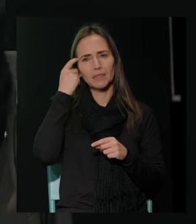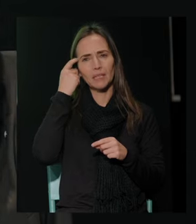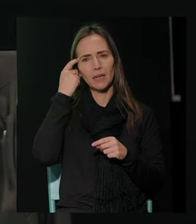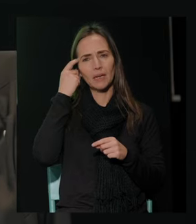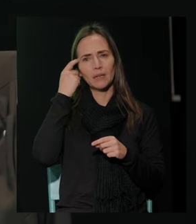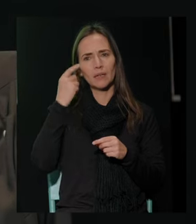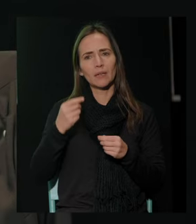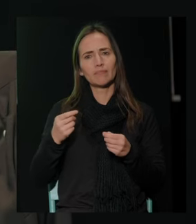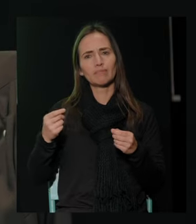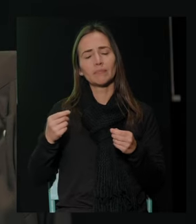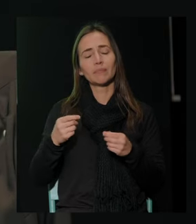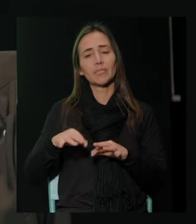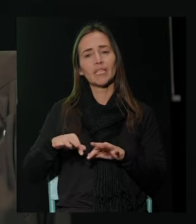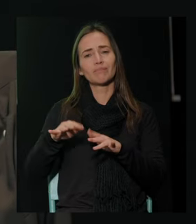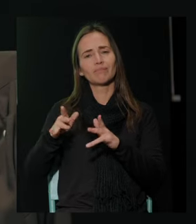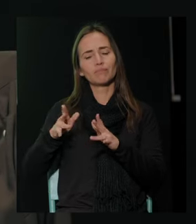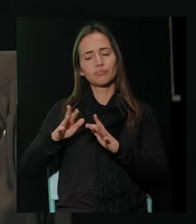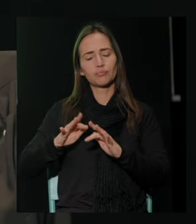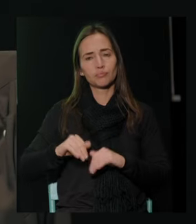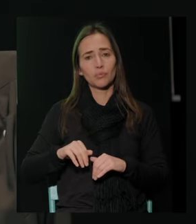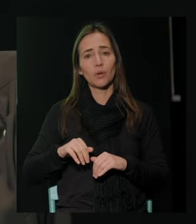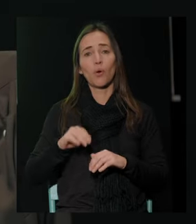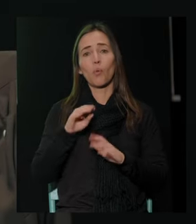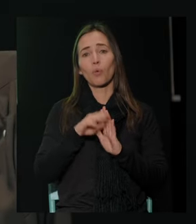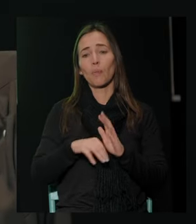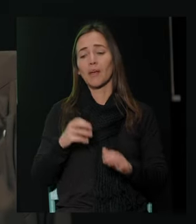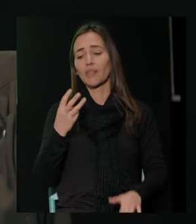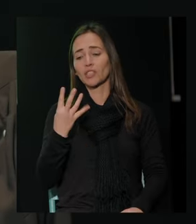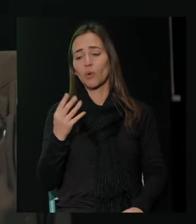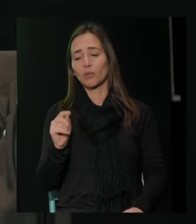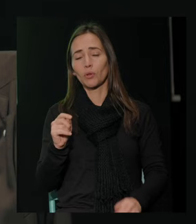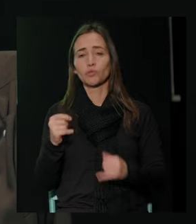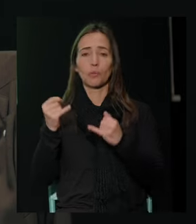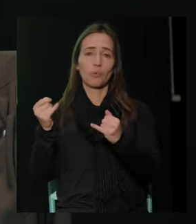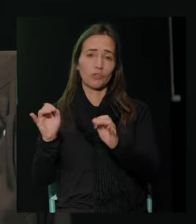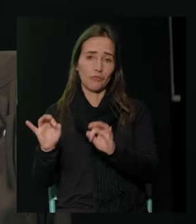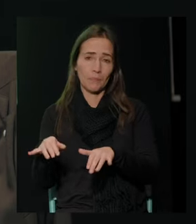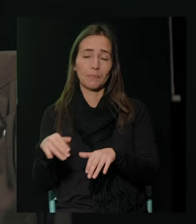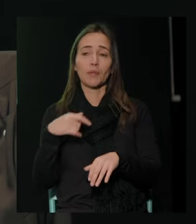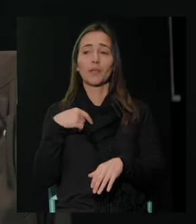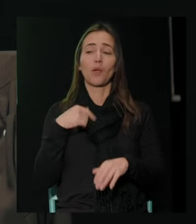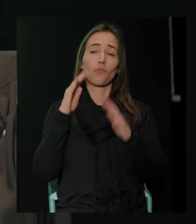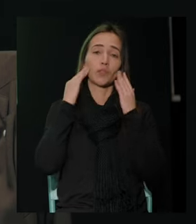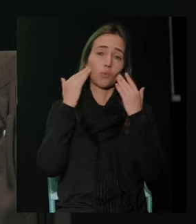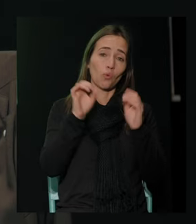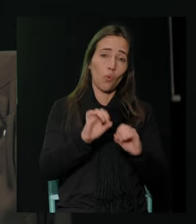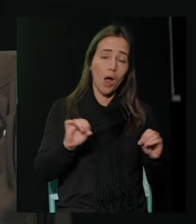o programa acabou 3 ou 4 minutos depois. E eu que não tenho Facebook, nem